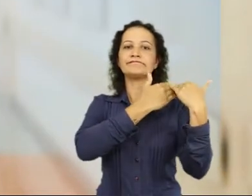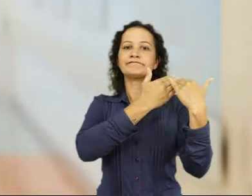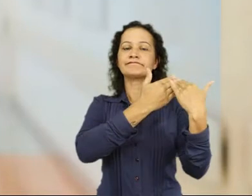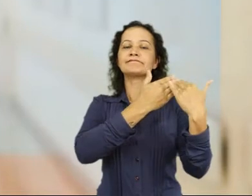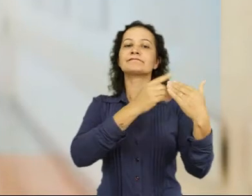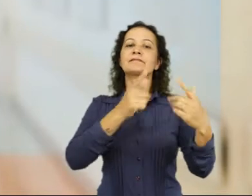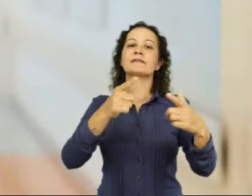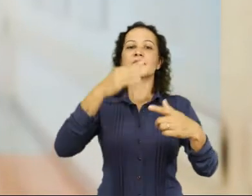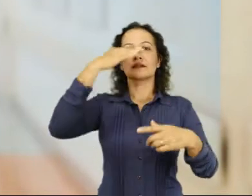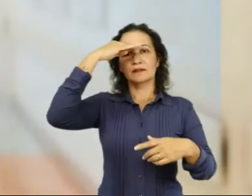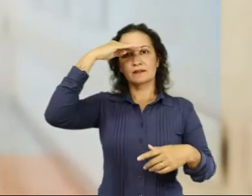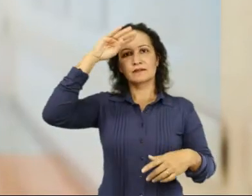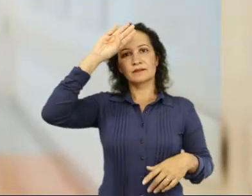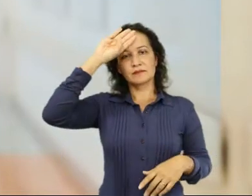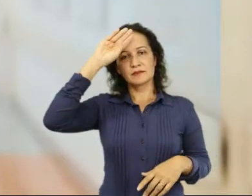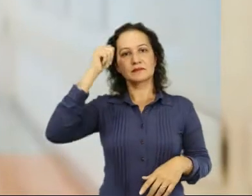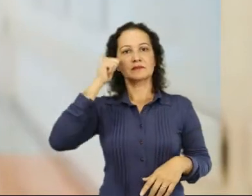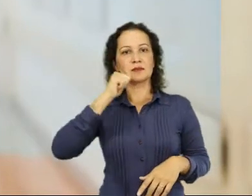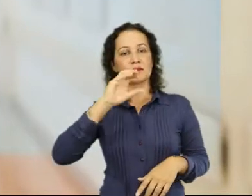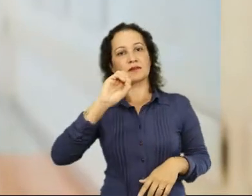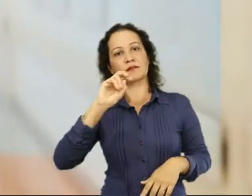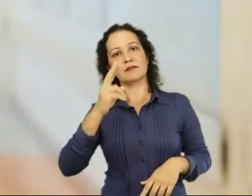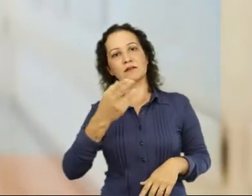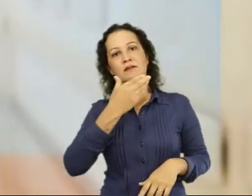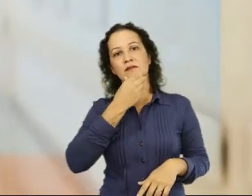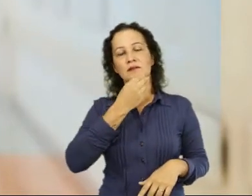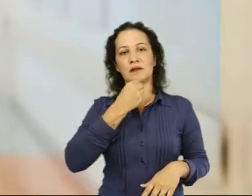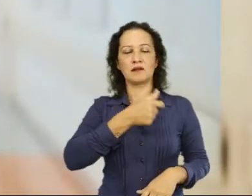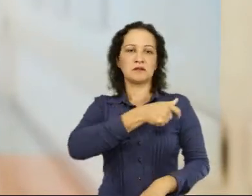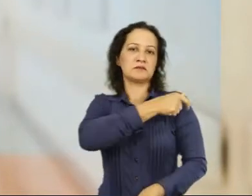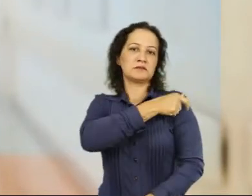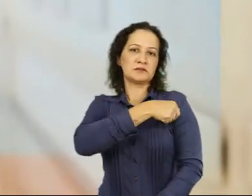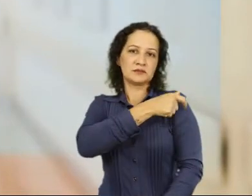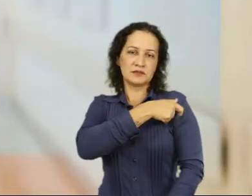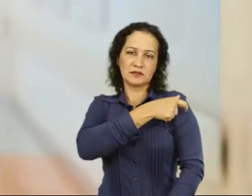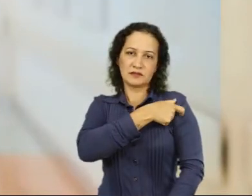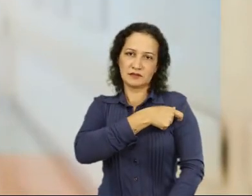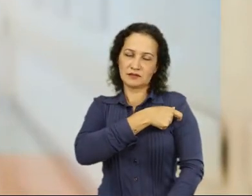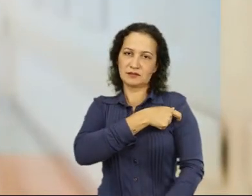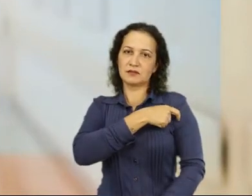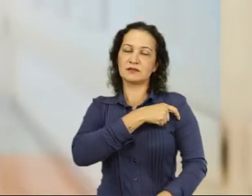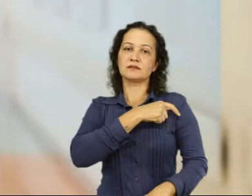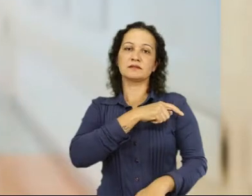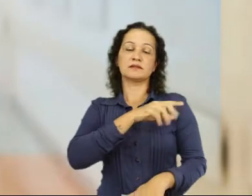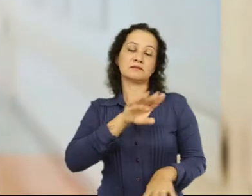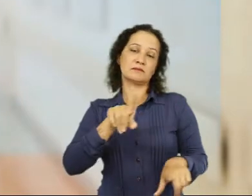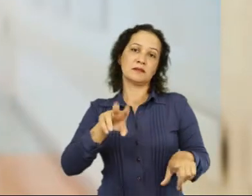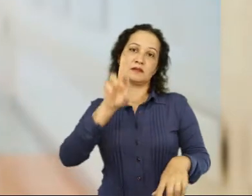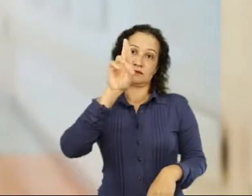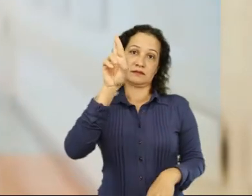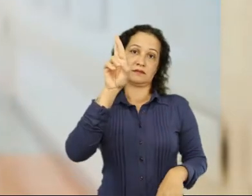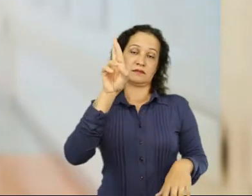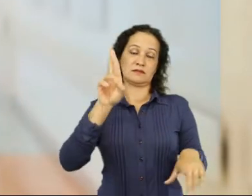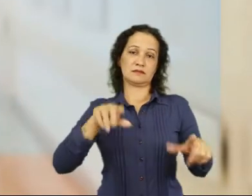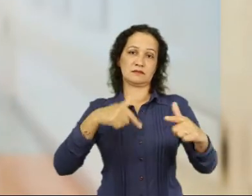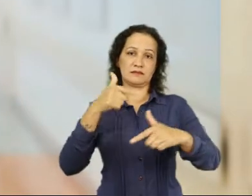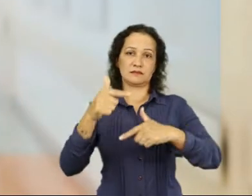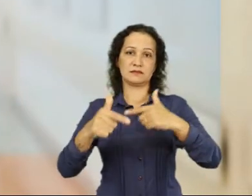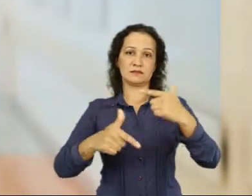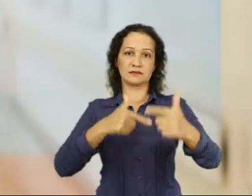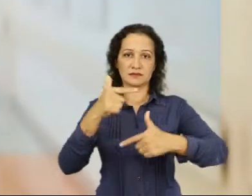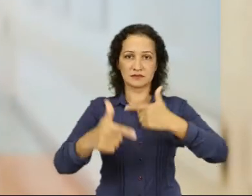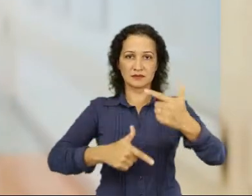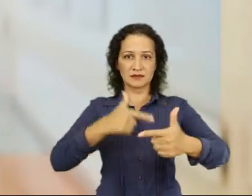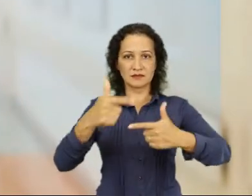específicas, tanto do enfermeiro ou enfermeira, gerente ou responsável técnica pelo serviço de vacina ou pela sala de